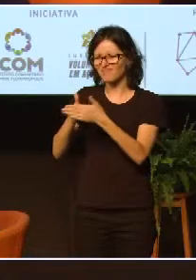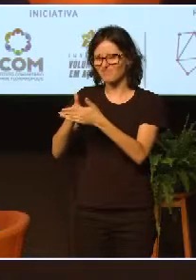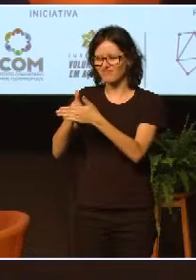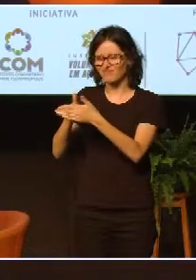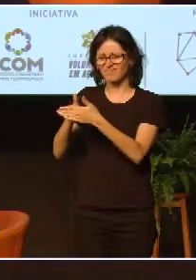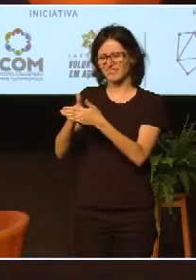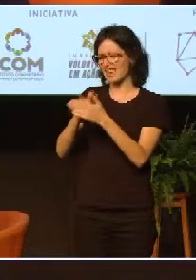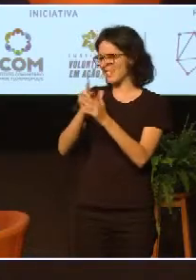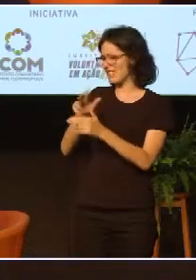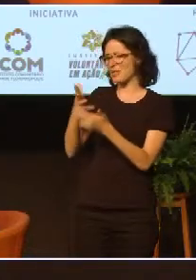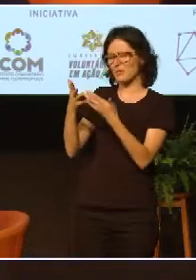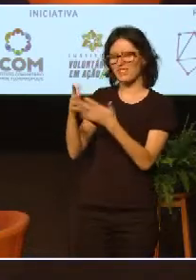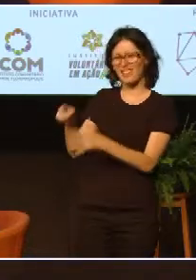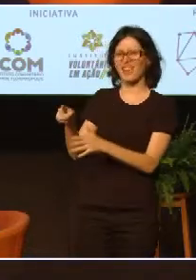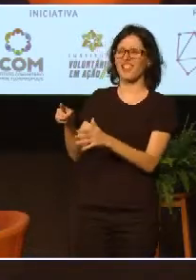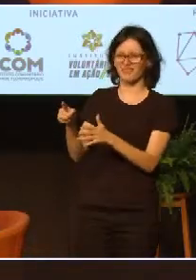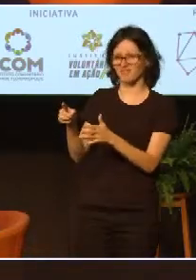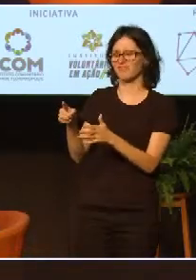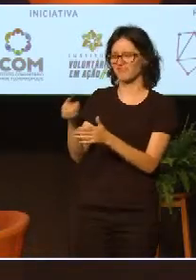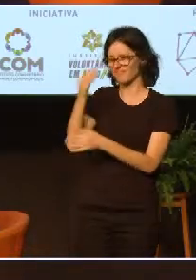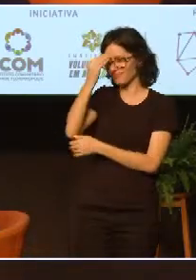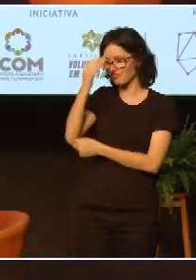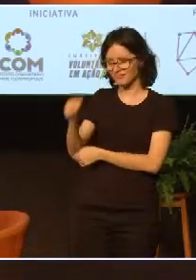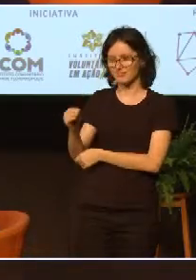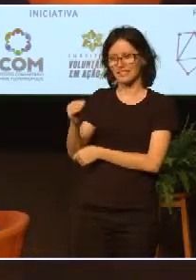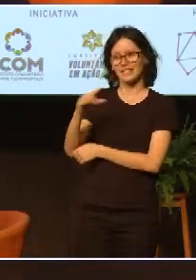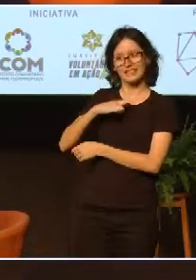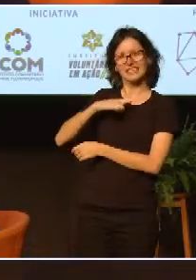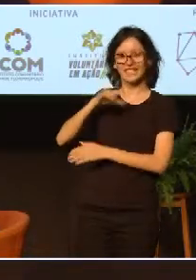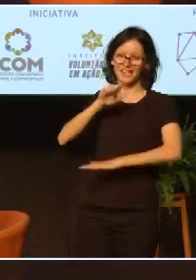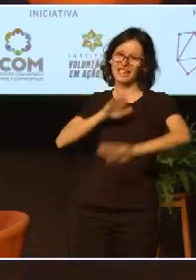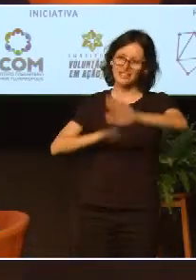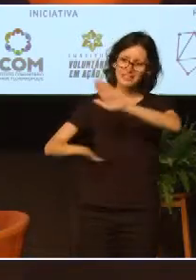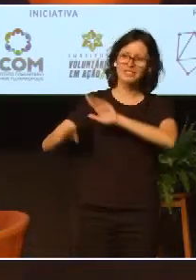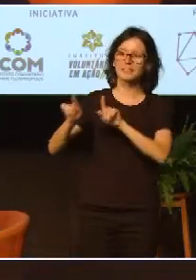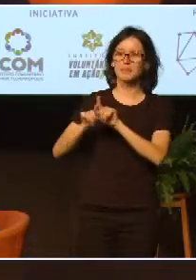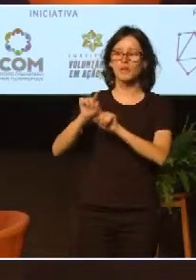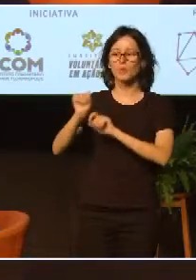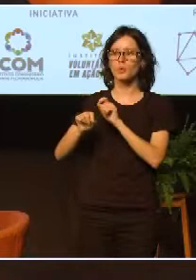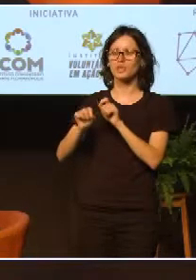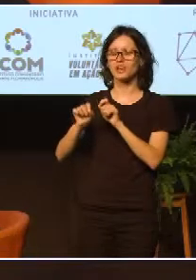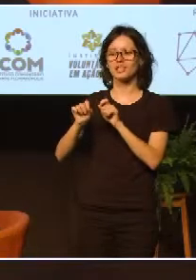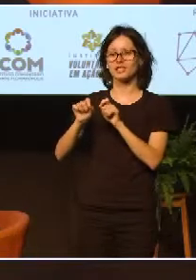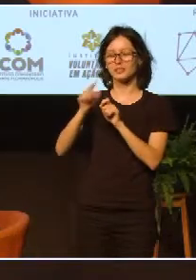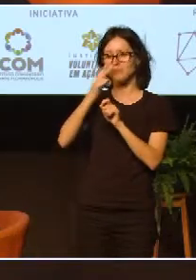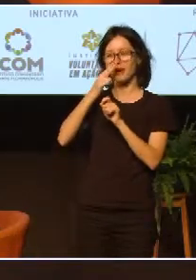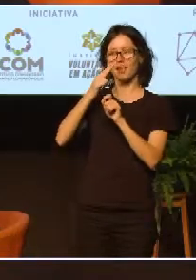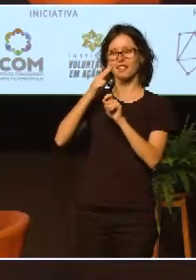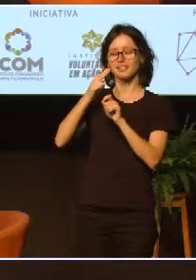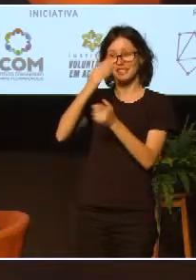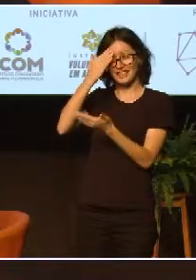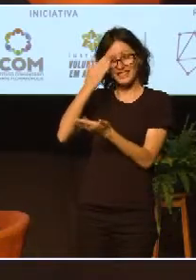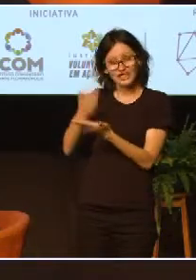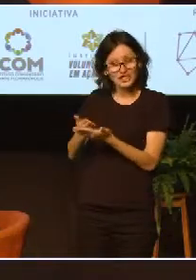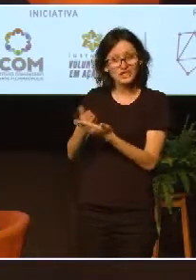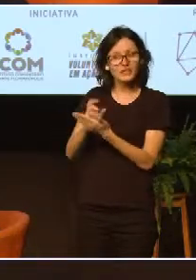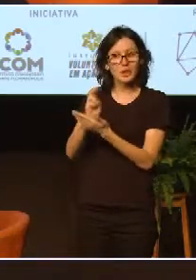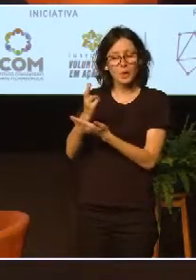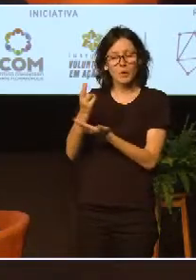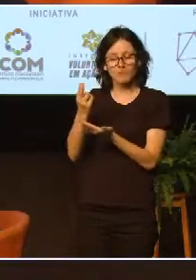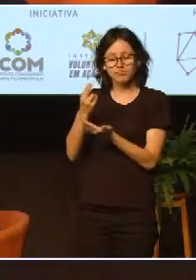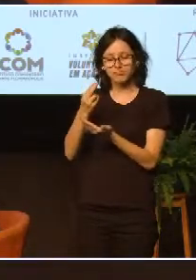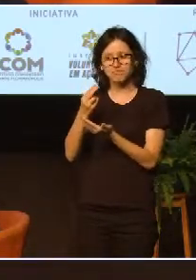nossa, não era isso. Então, assim, a gente tem um certo cuidado, né, com aquilo que a gente vende ou com aquilo que a gente,